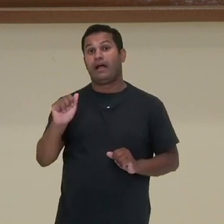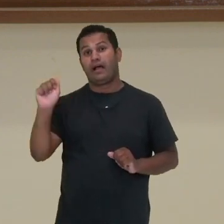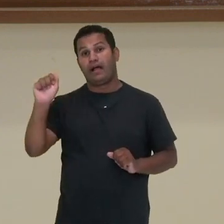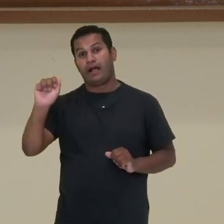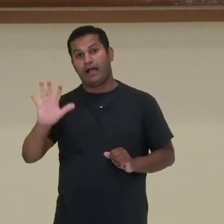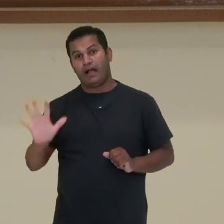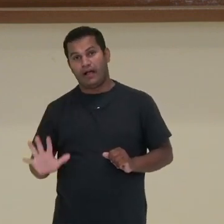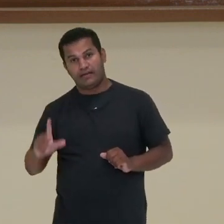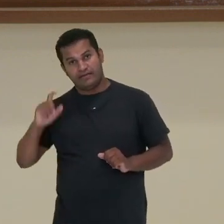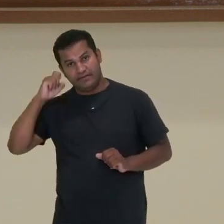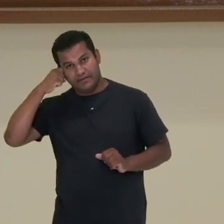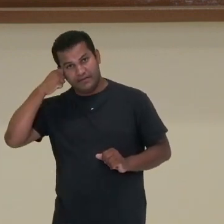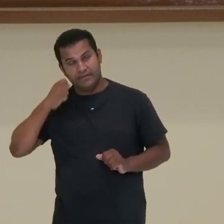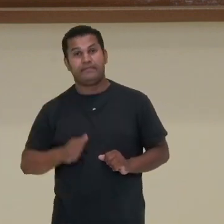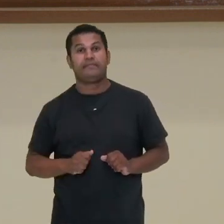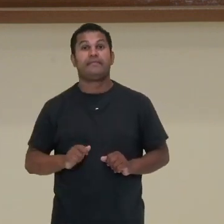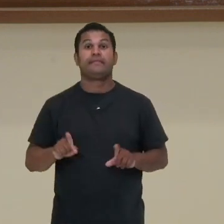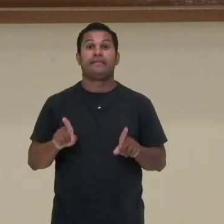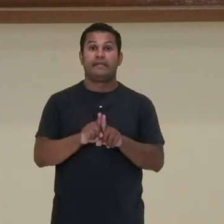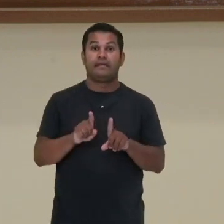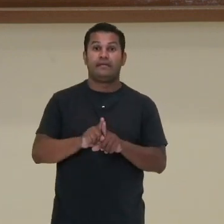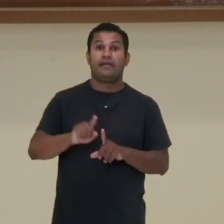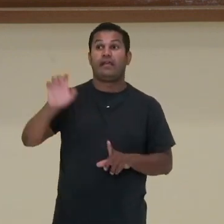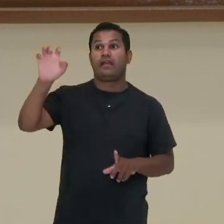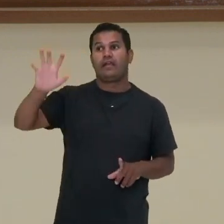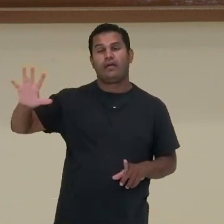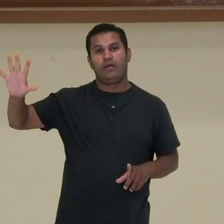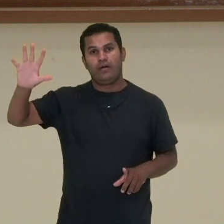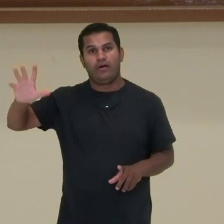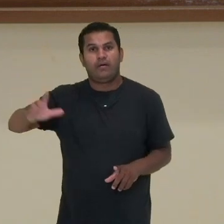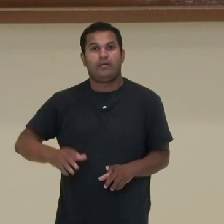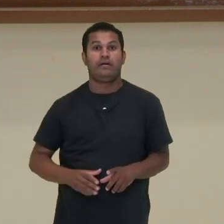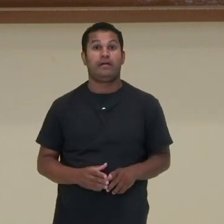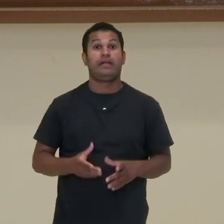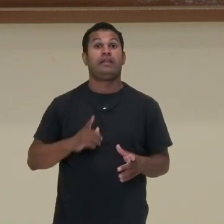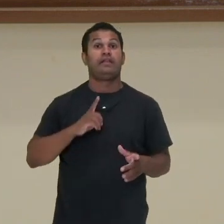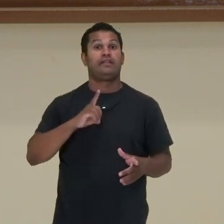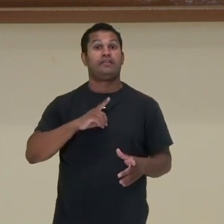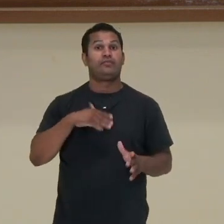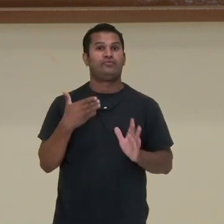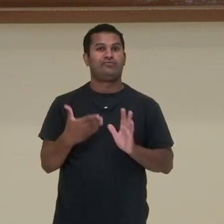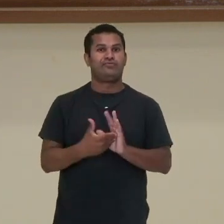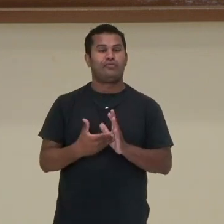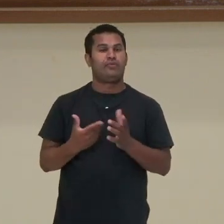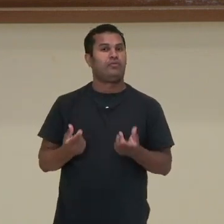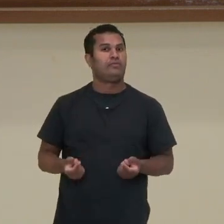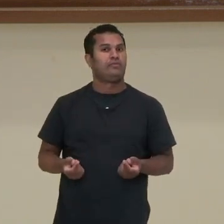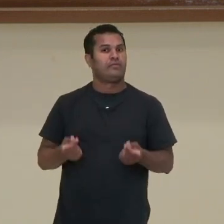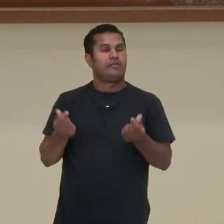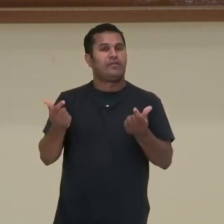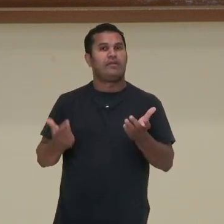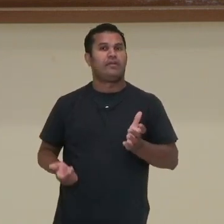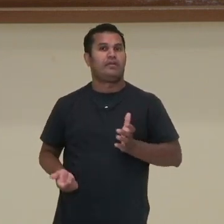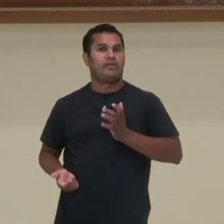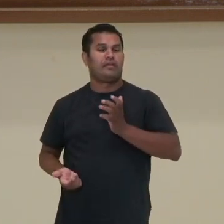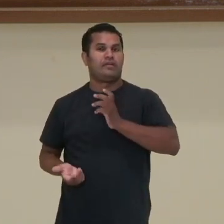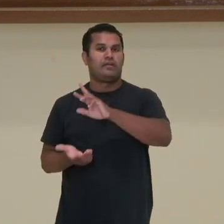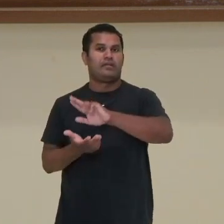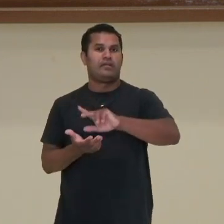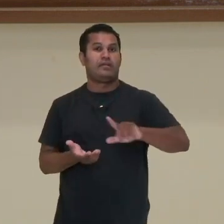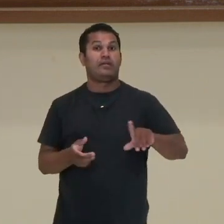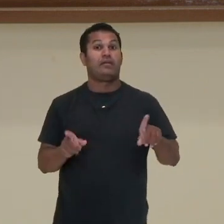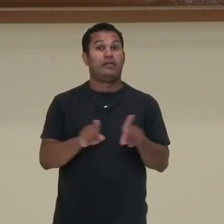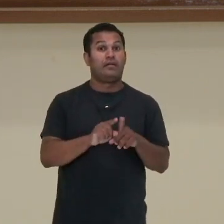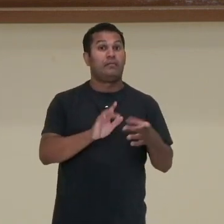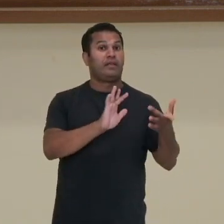E obviamente a riqueza dessas monarquias aumentava e também como consequência o contato dos europeus